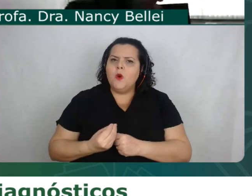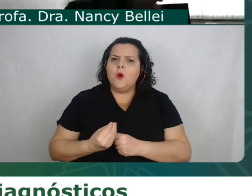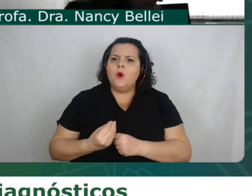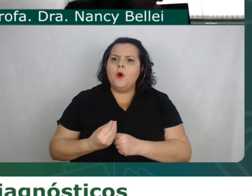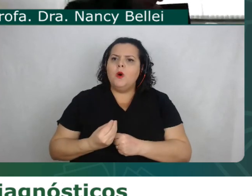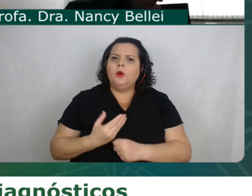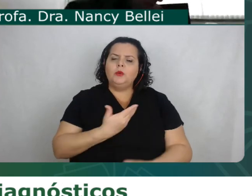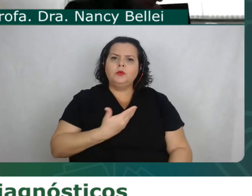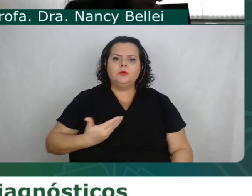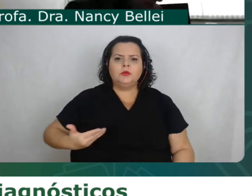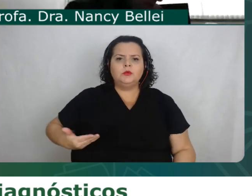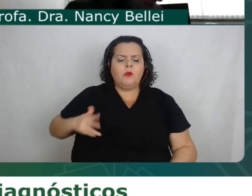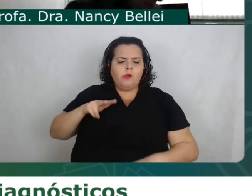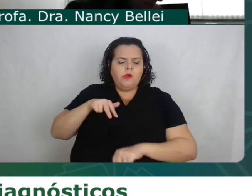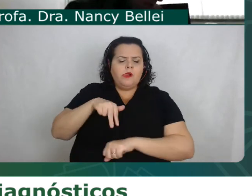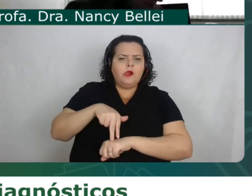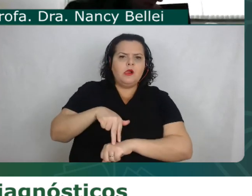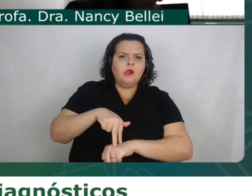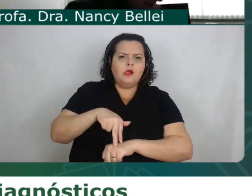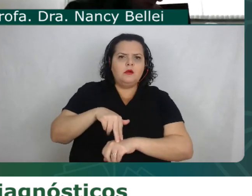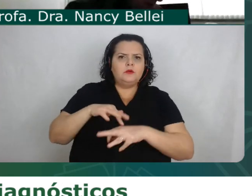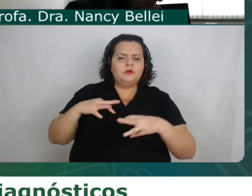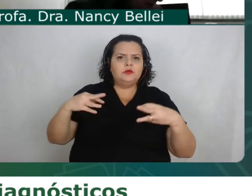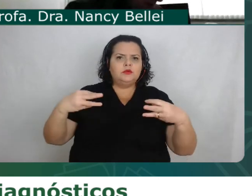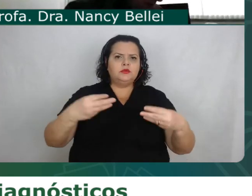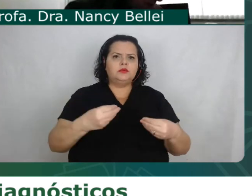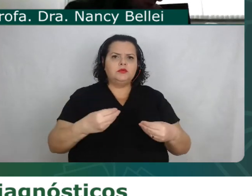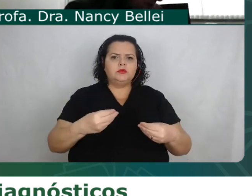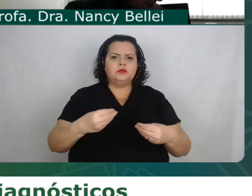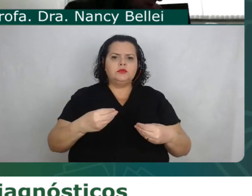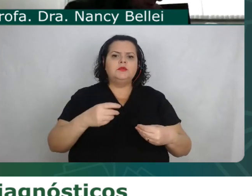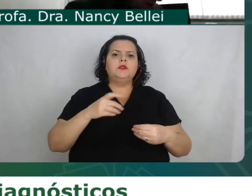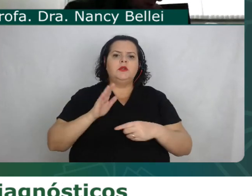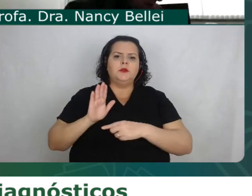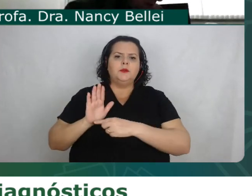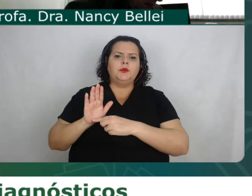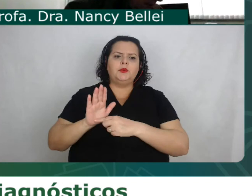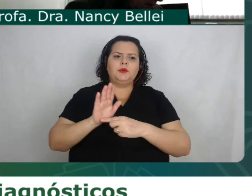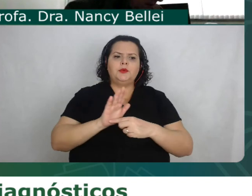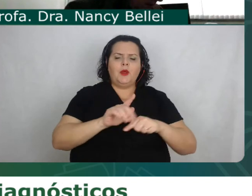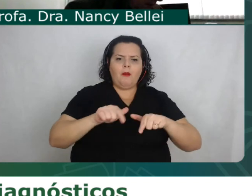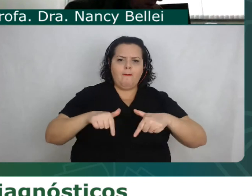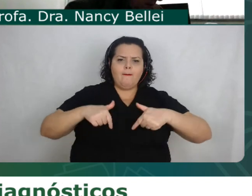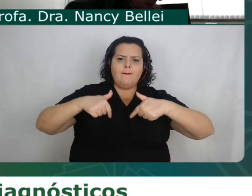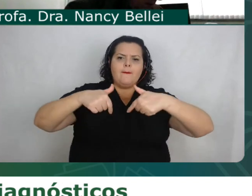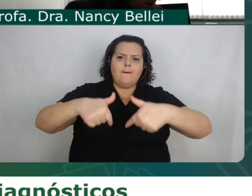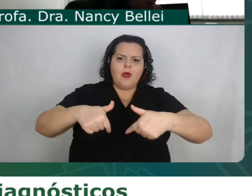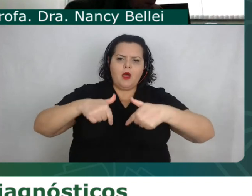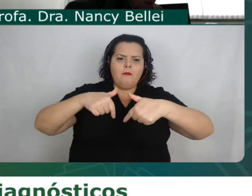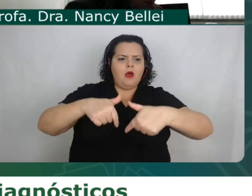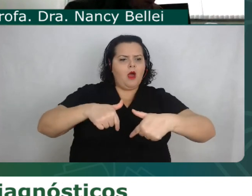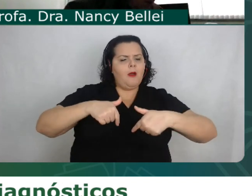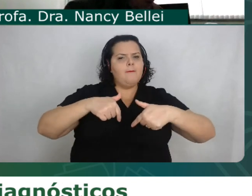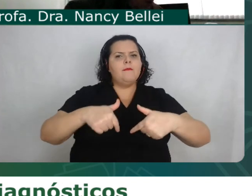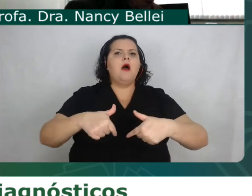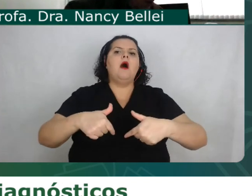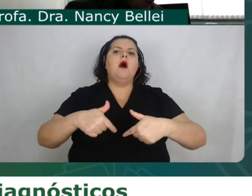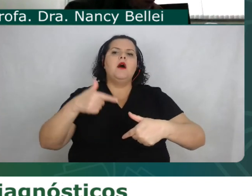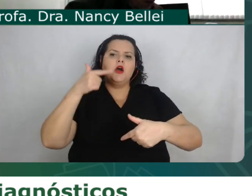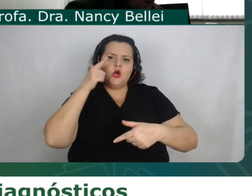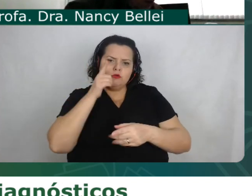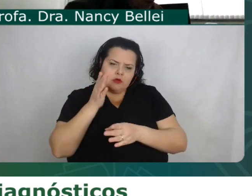esforços possíveis para ampliar a capacidade de dar suporte ao enfrentamento, inclusive do ponto de vista diagnóstico. Então, assim, do mesmo jeito